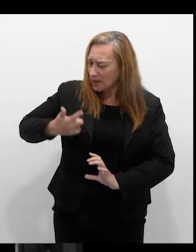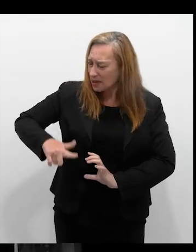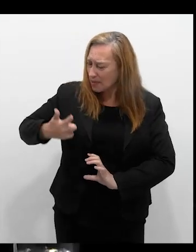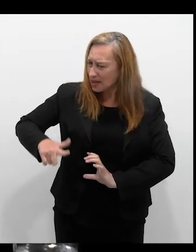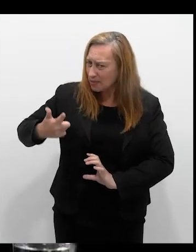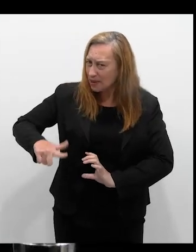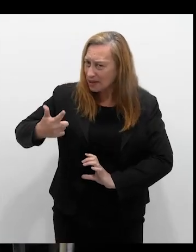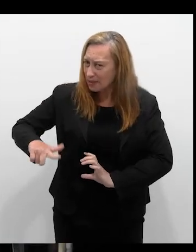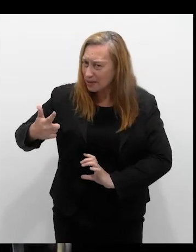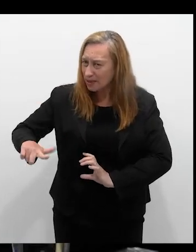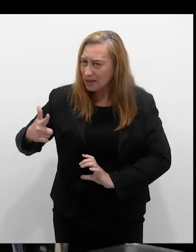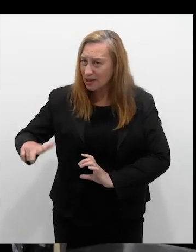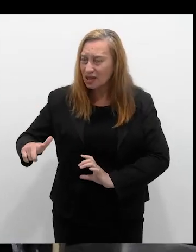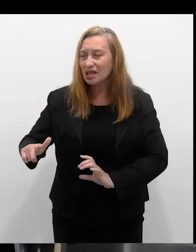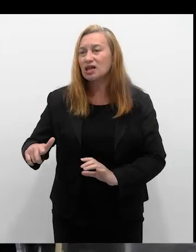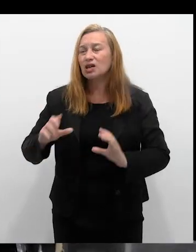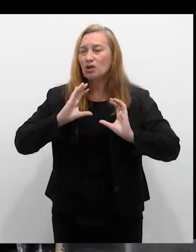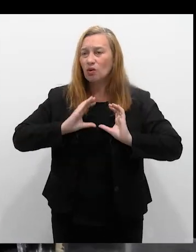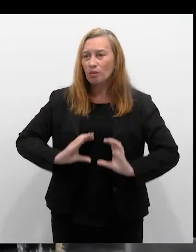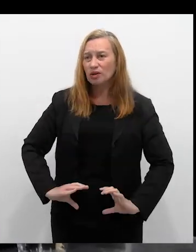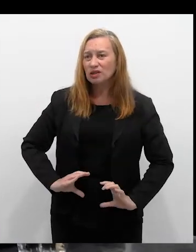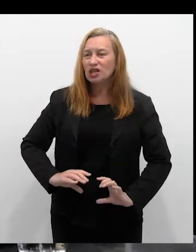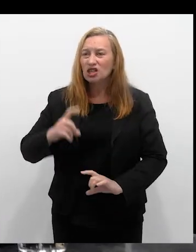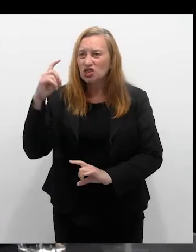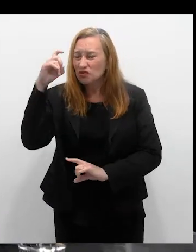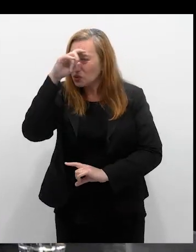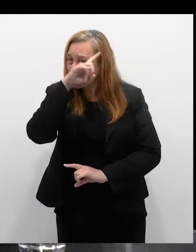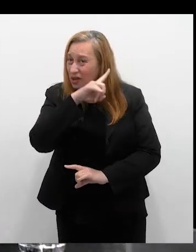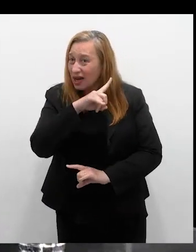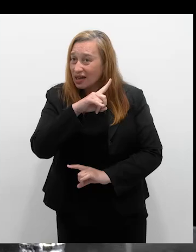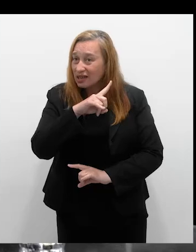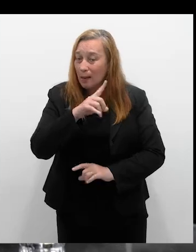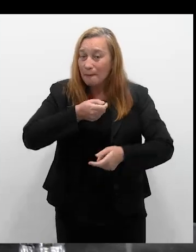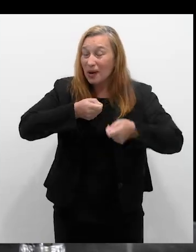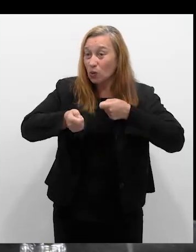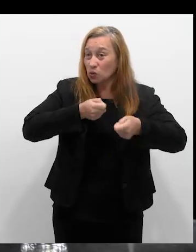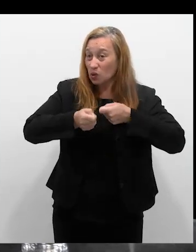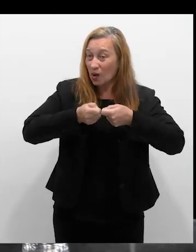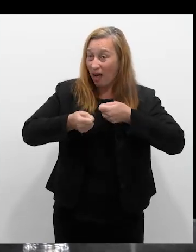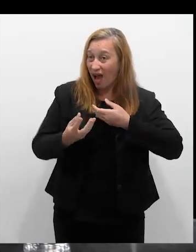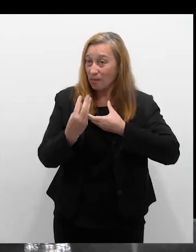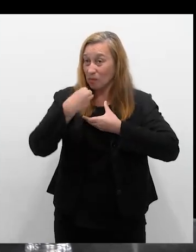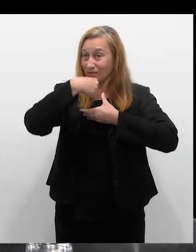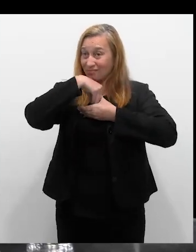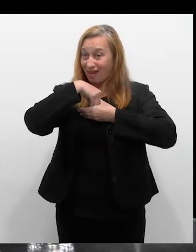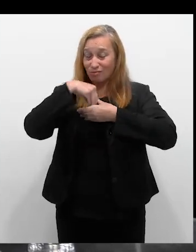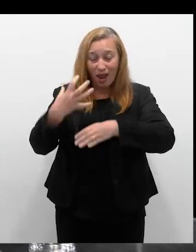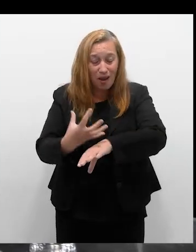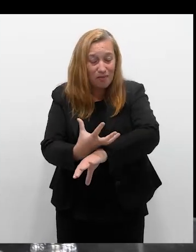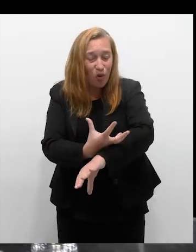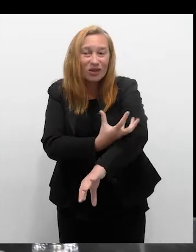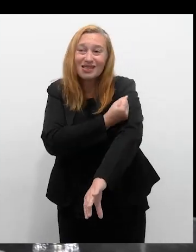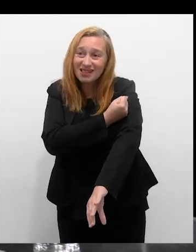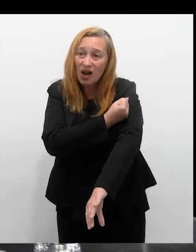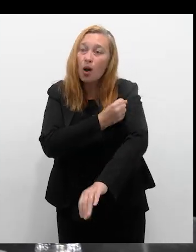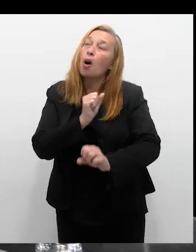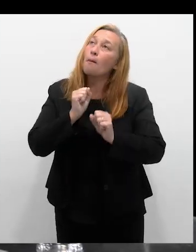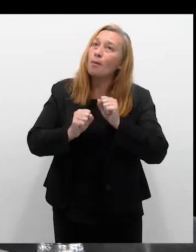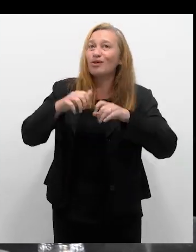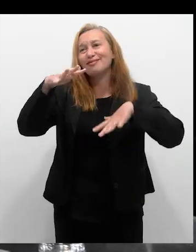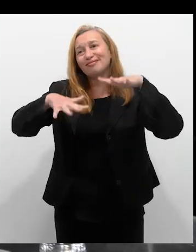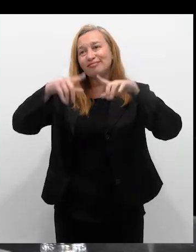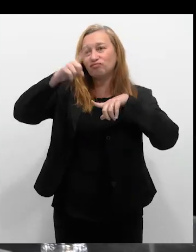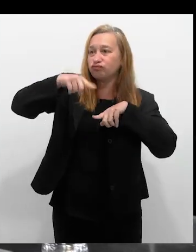que a pessoa enfrenta inúmeras dificuldades para controlar os seus aspectos emocionais. Então, ela